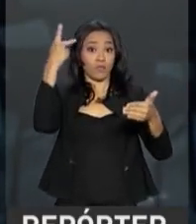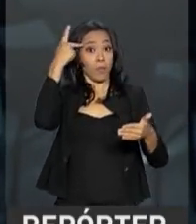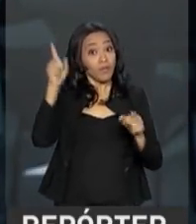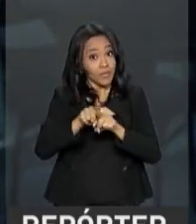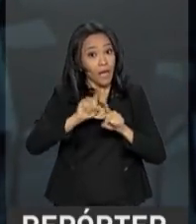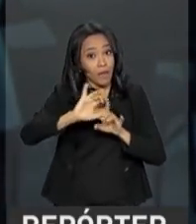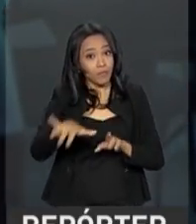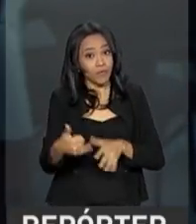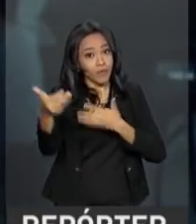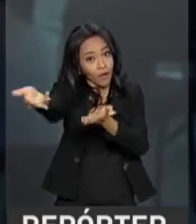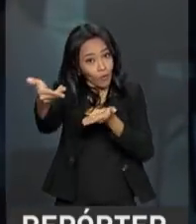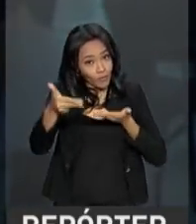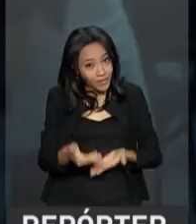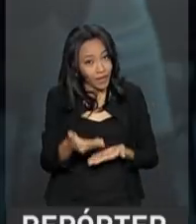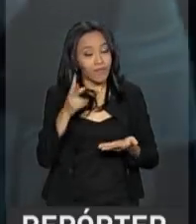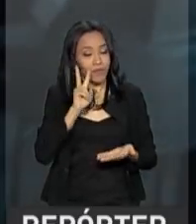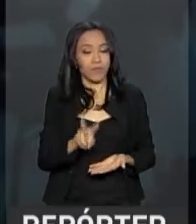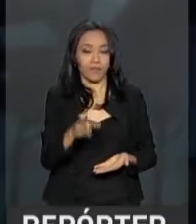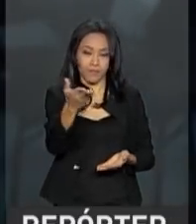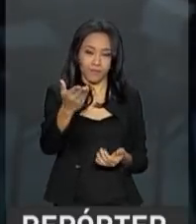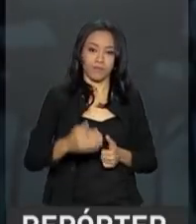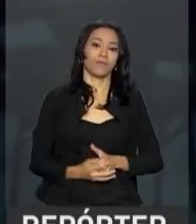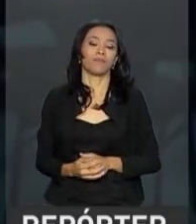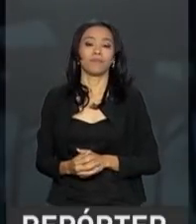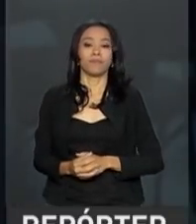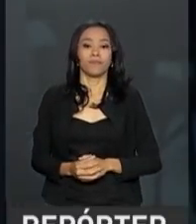convite à participação. Vamos ouvir.